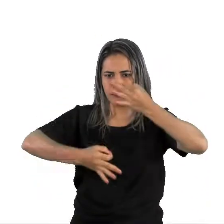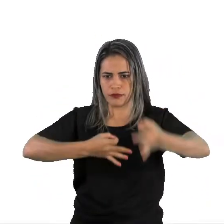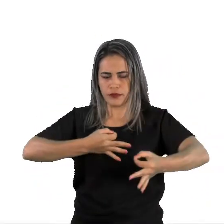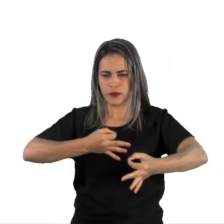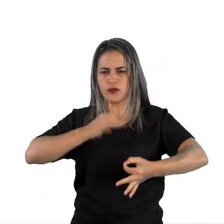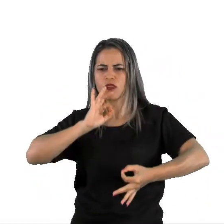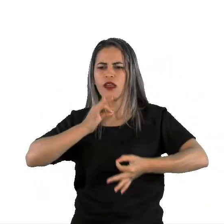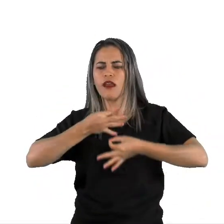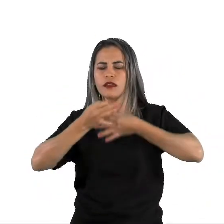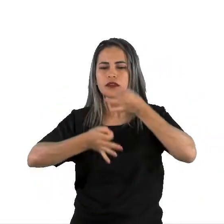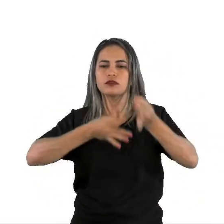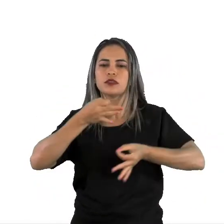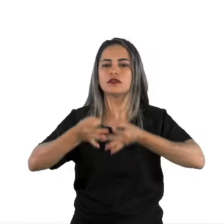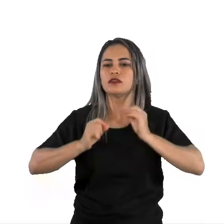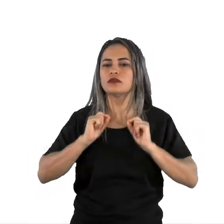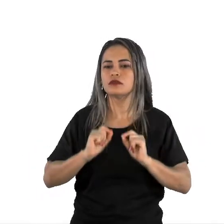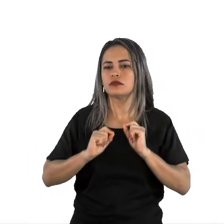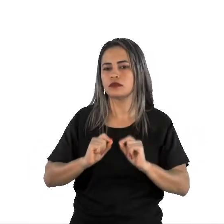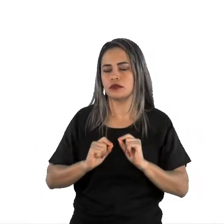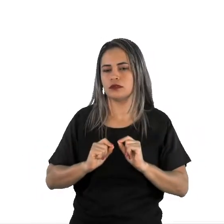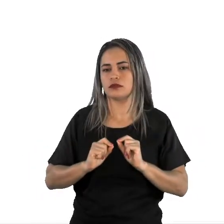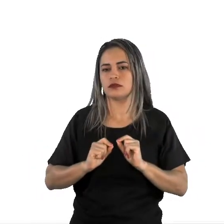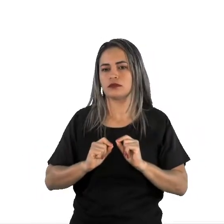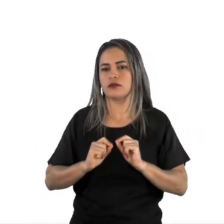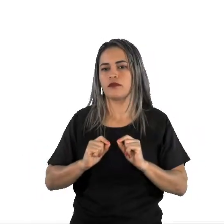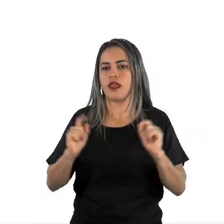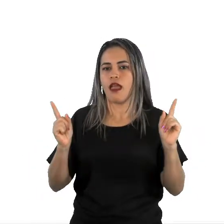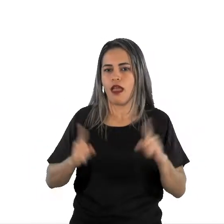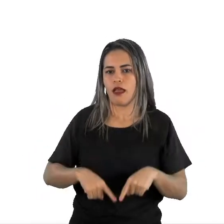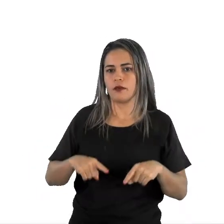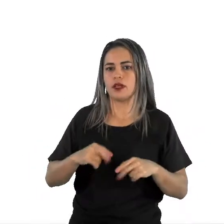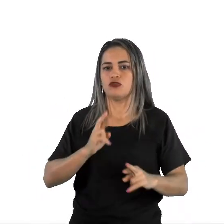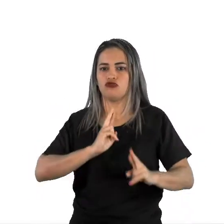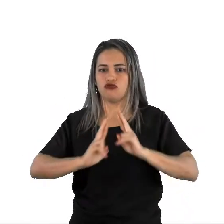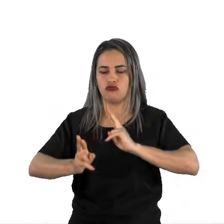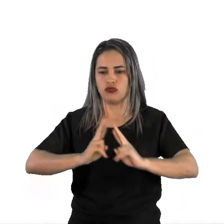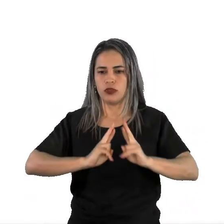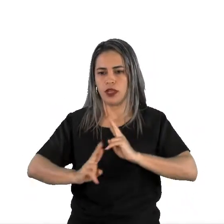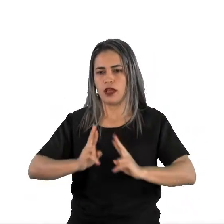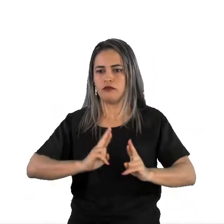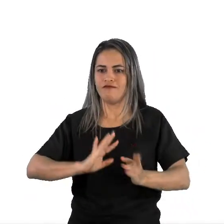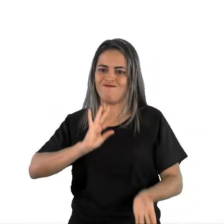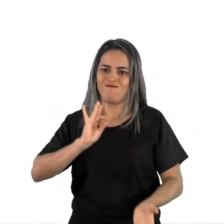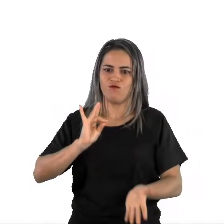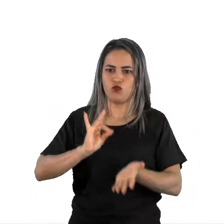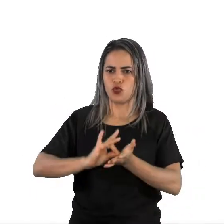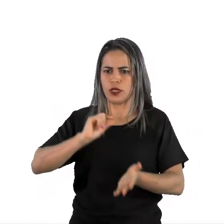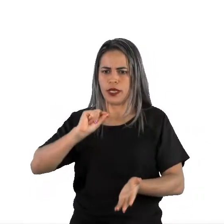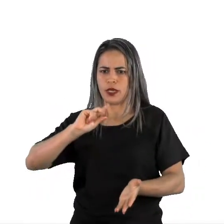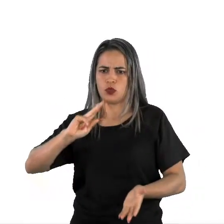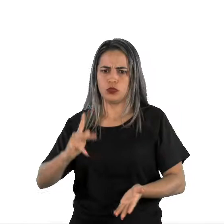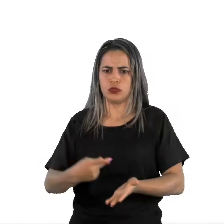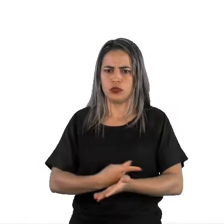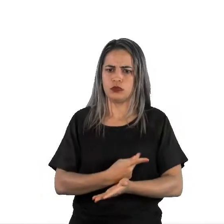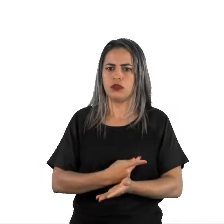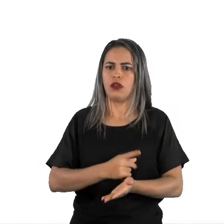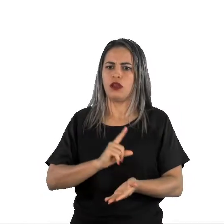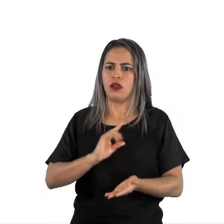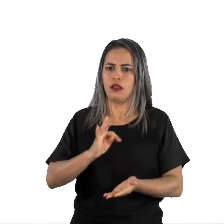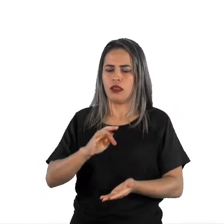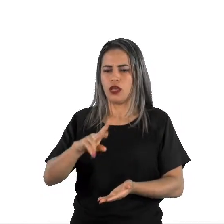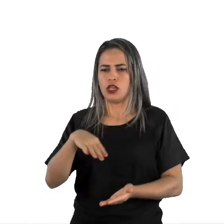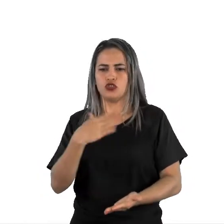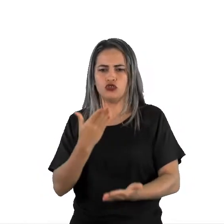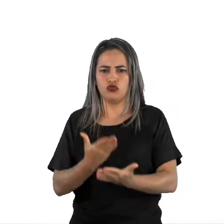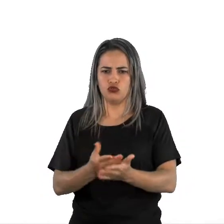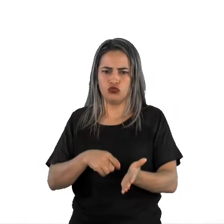é o argumentar? O argumentar é a capacidade de relacionar fatos, teses,